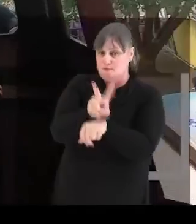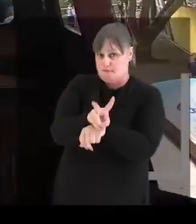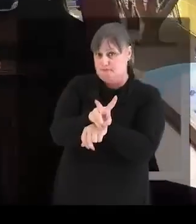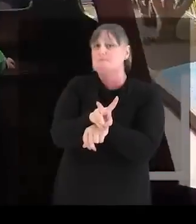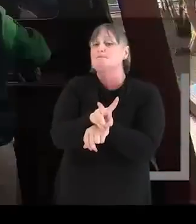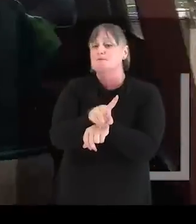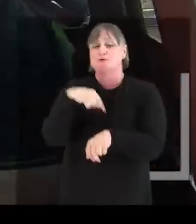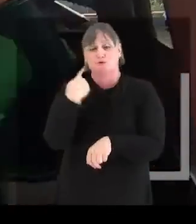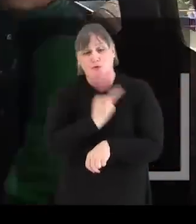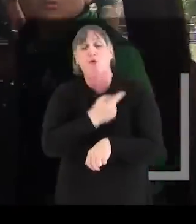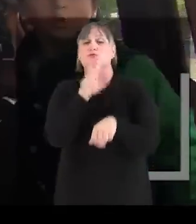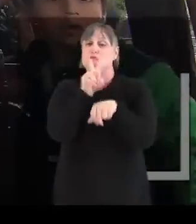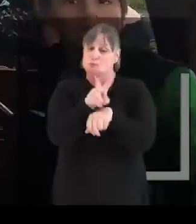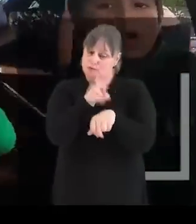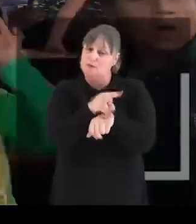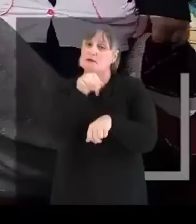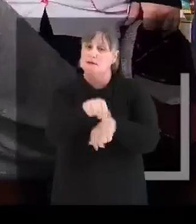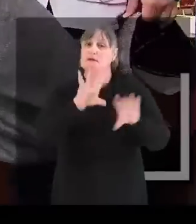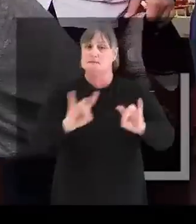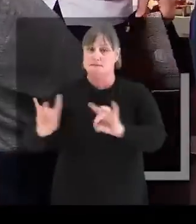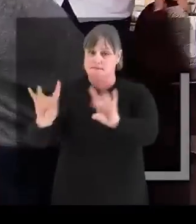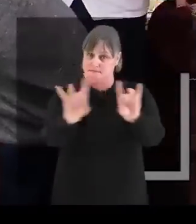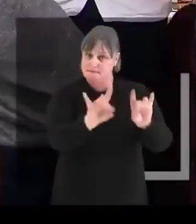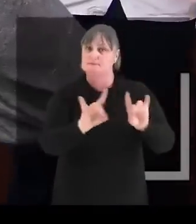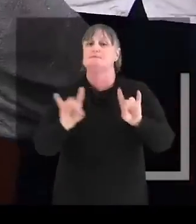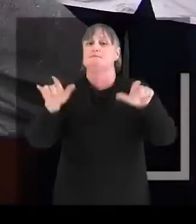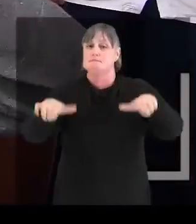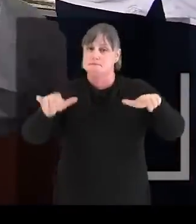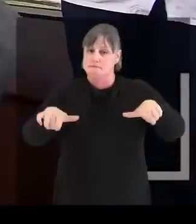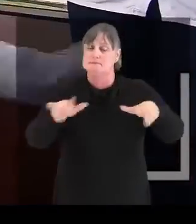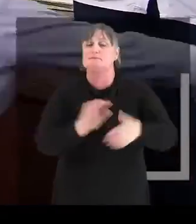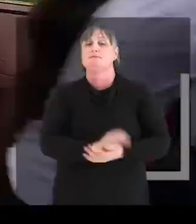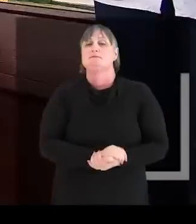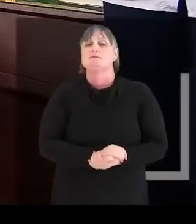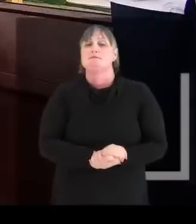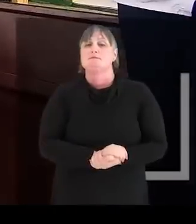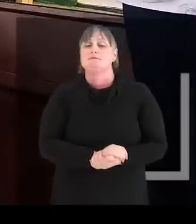manguezal. Então a gente cuida muito do manguezal aqui atrás.